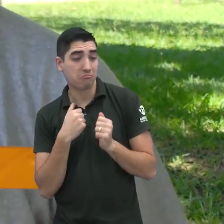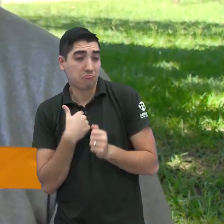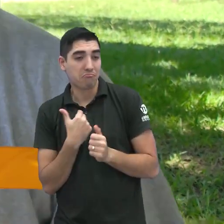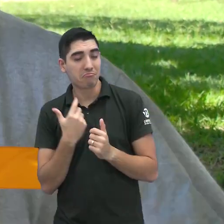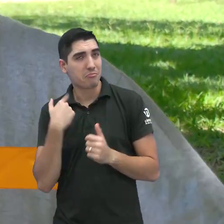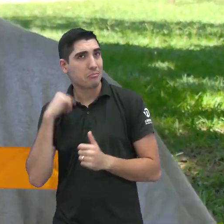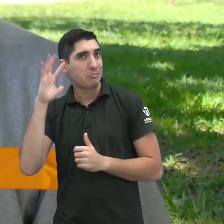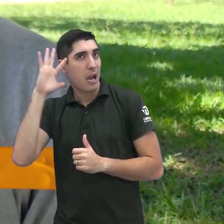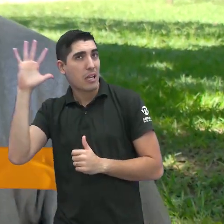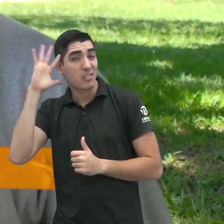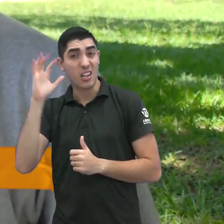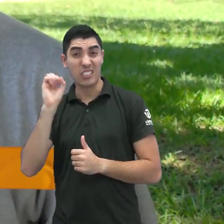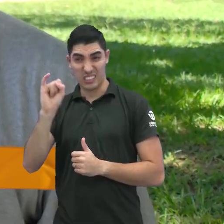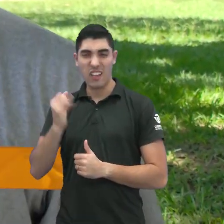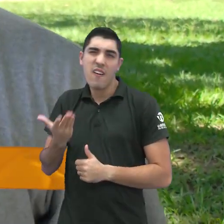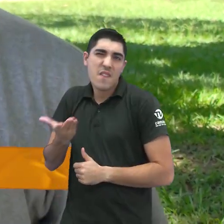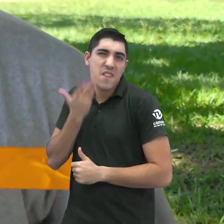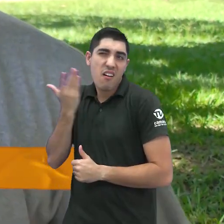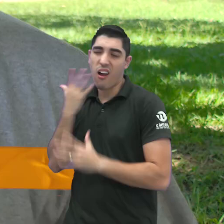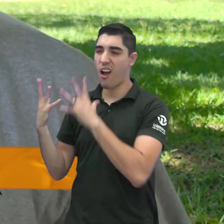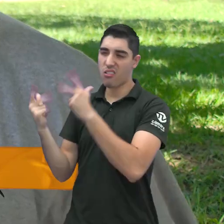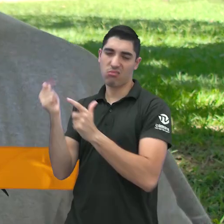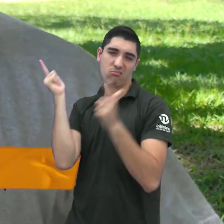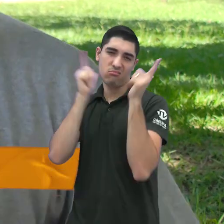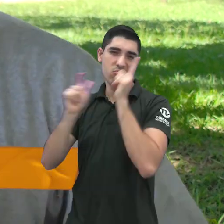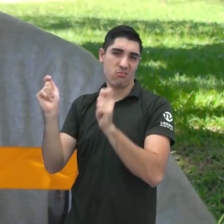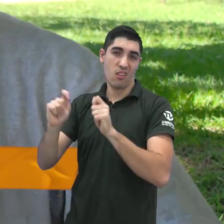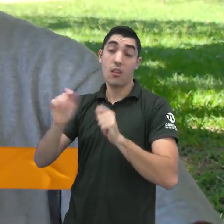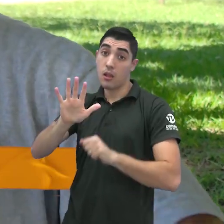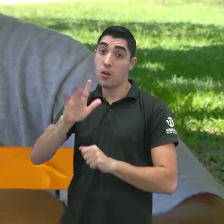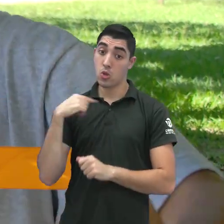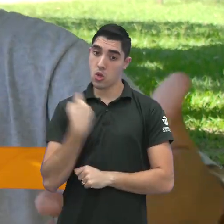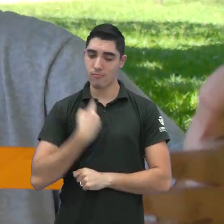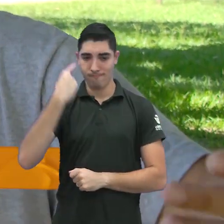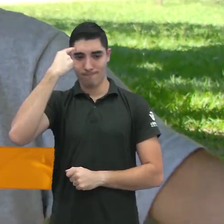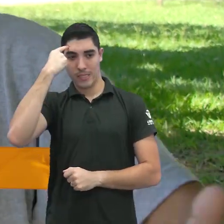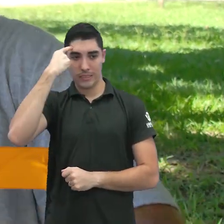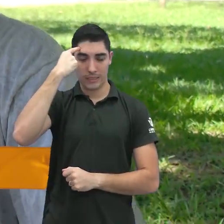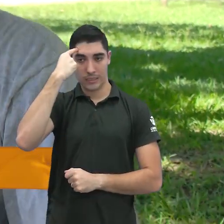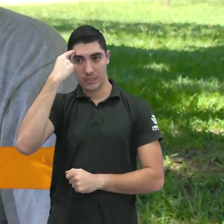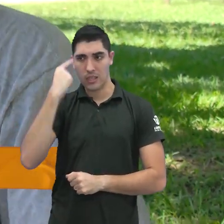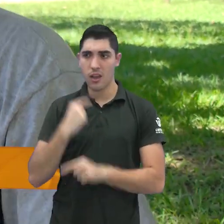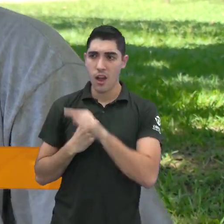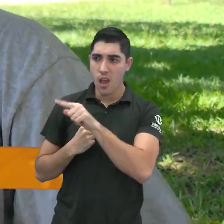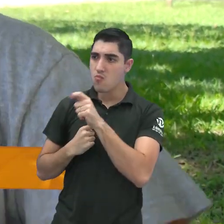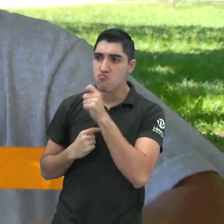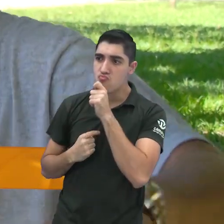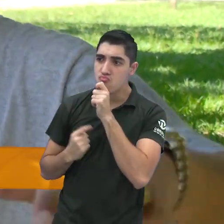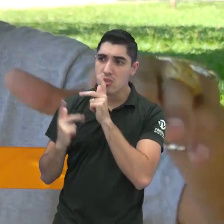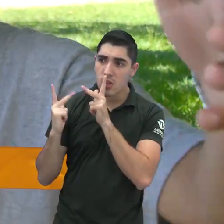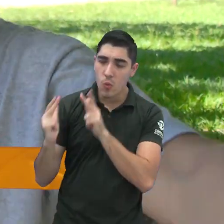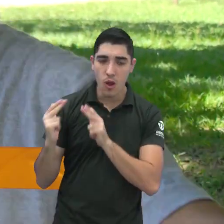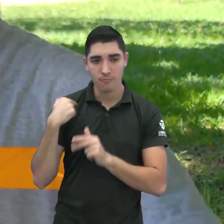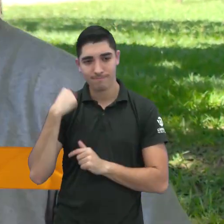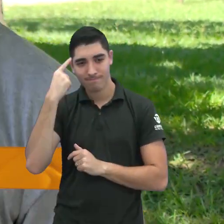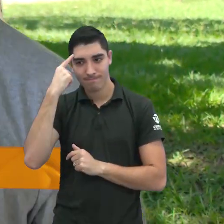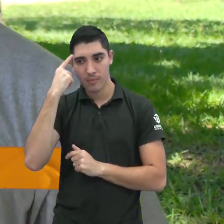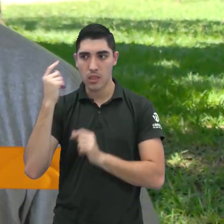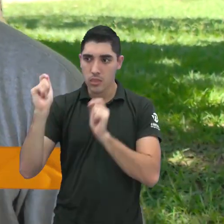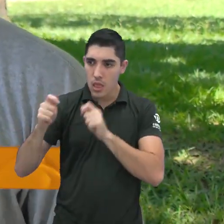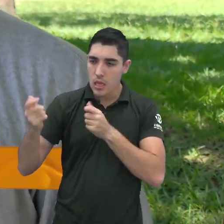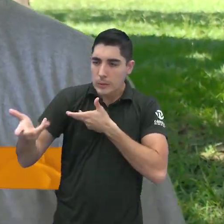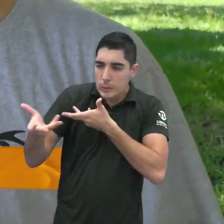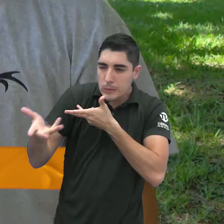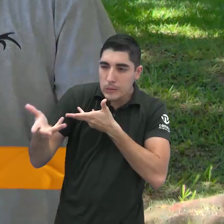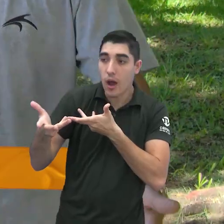coisas, porque se fosse fácil todo mundo faria, né? Então a gente tem que pensar o ponto que outra pessoa não pensou pra gente pensar e